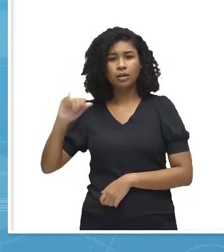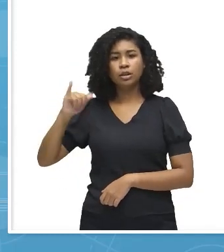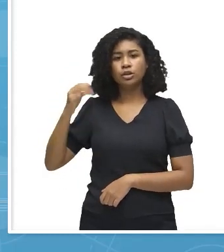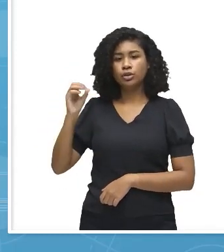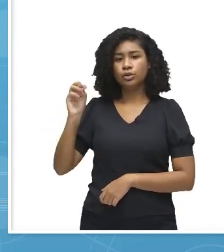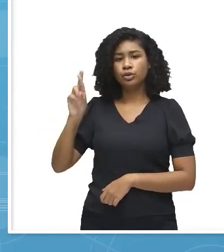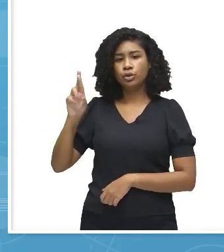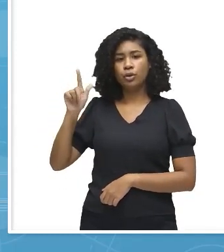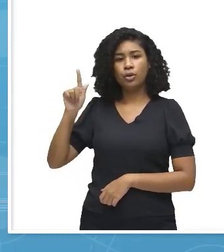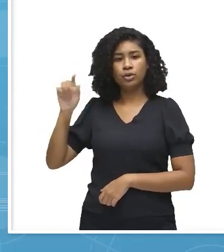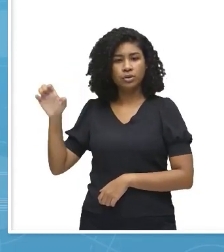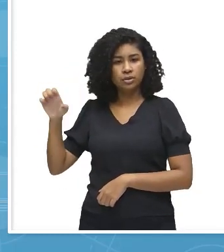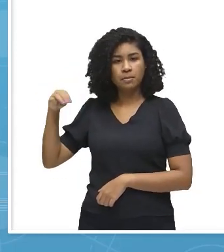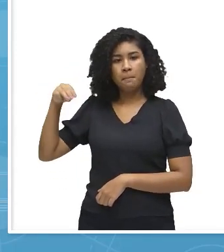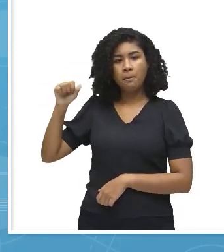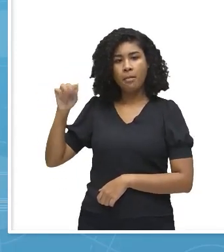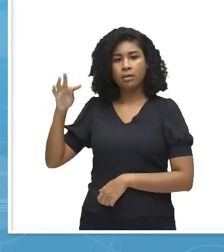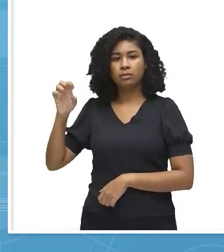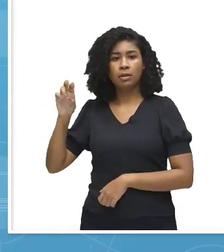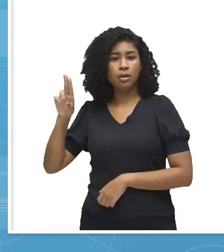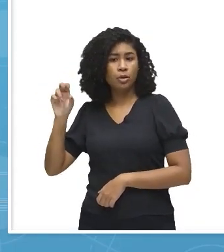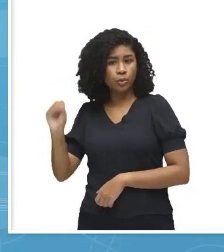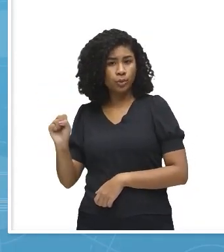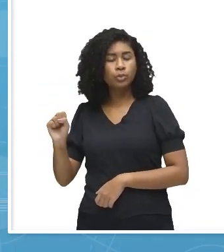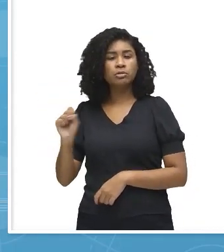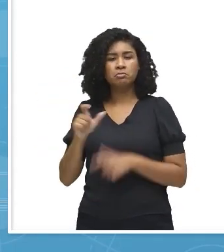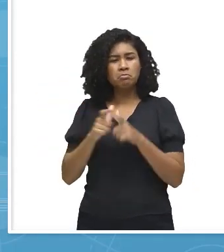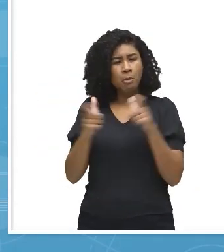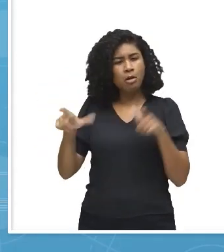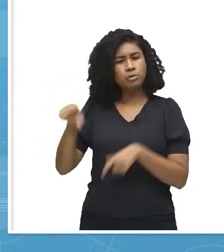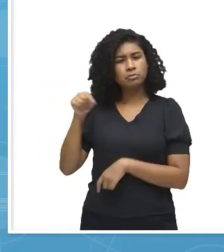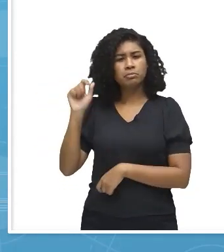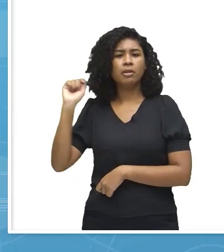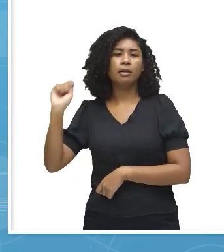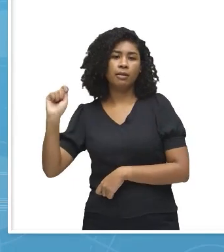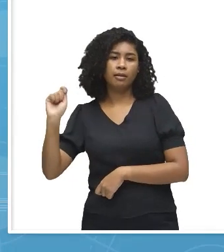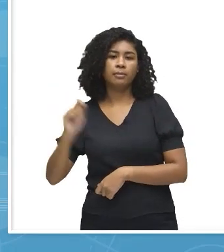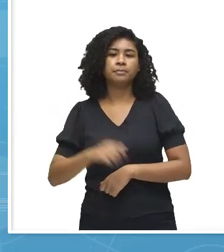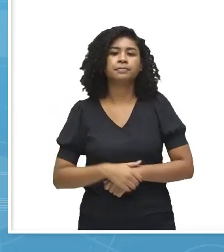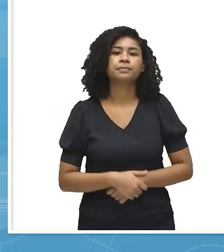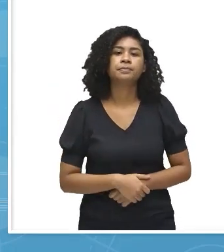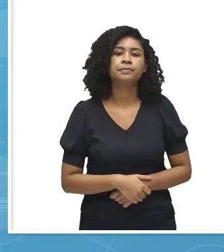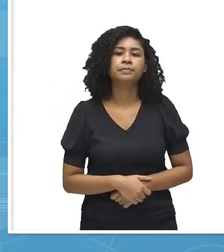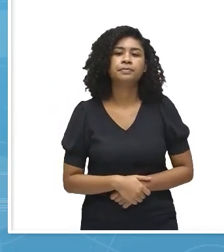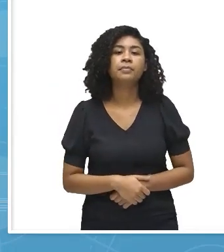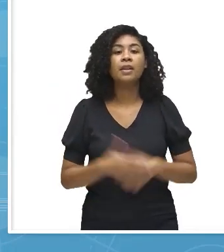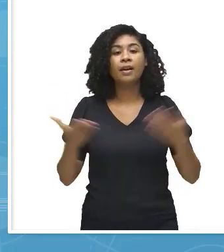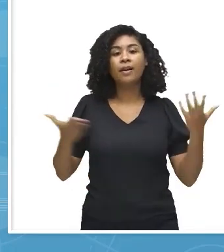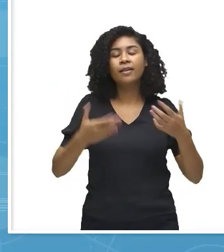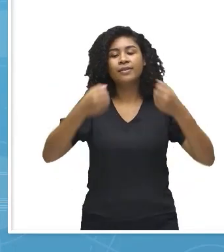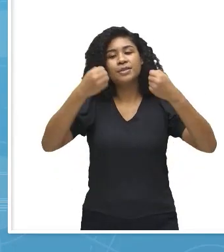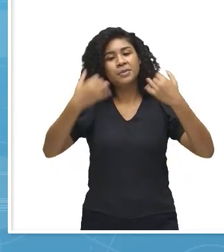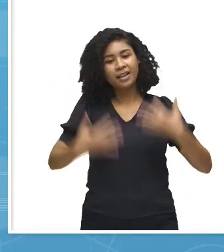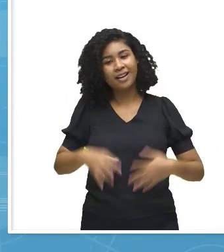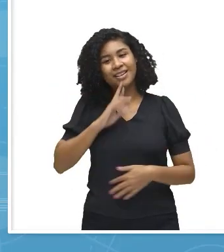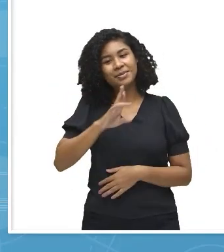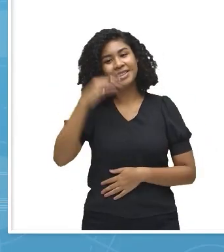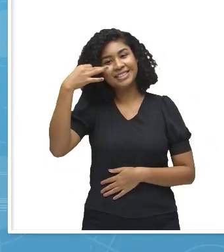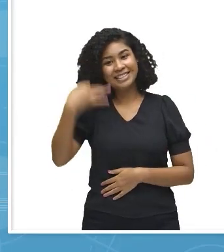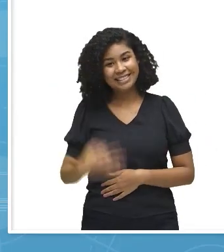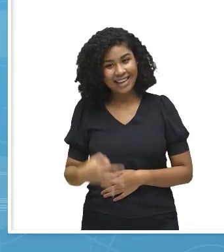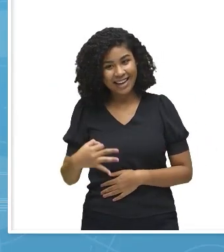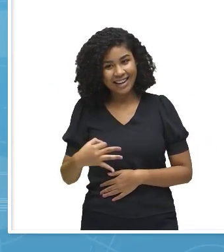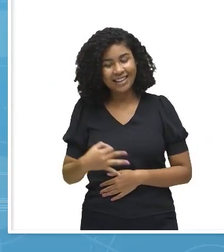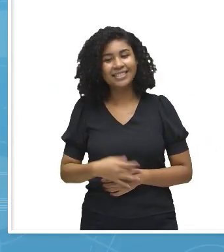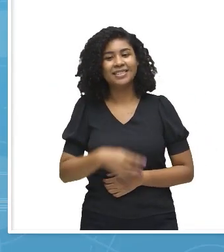outros alunos aí que responderam apenas a letra A, né? Então vamos aí comentar. Está correta aí a resposta que vocês colocaram